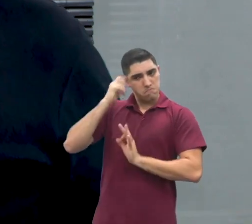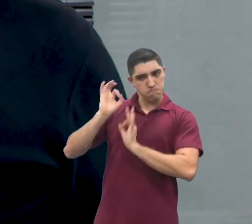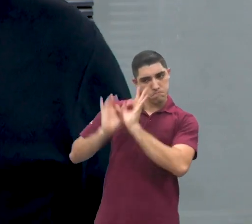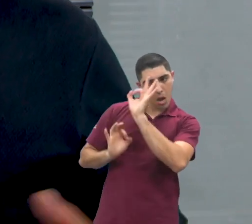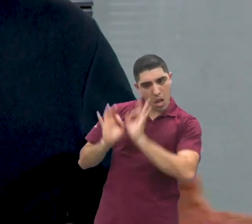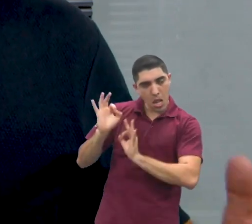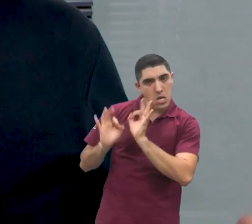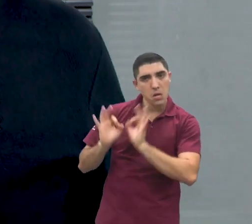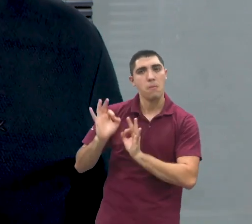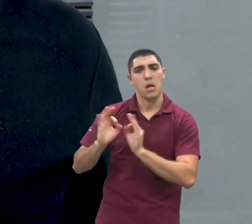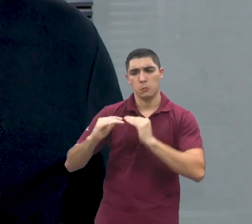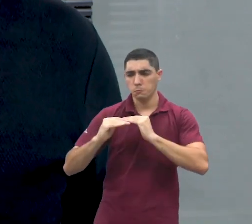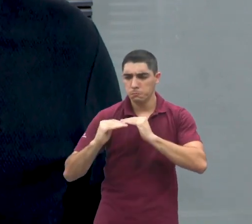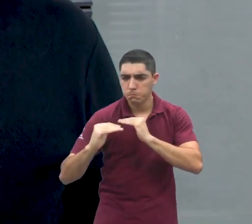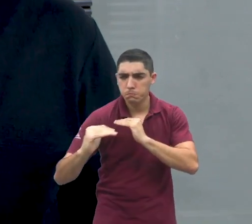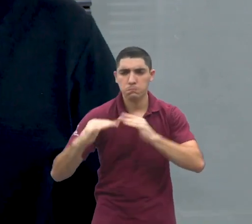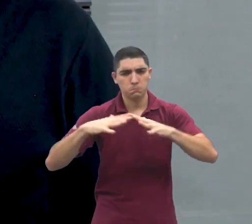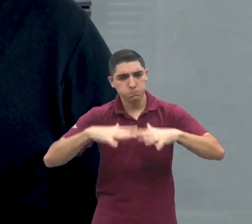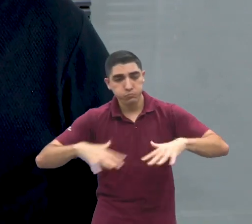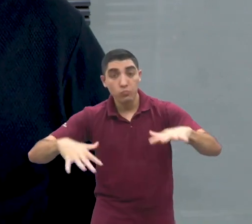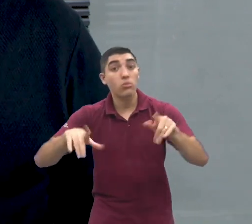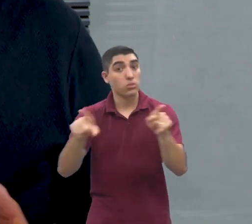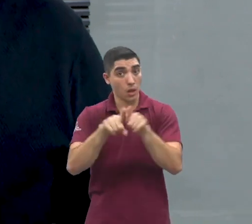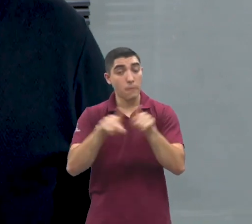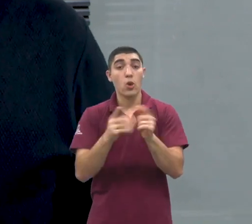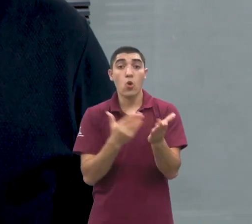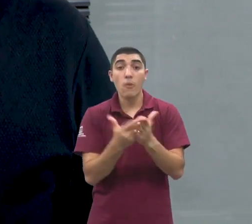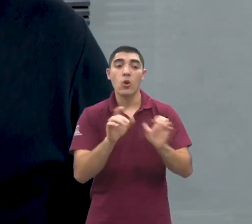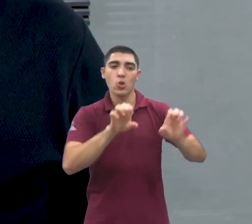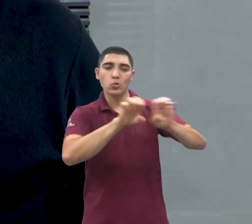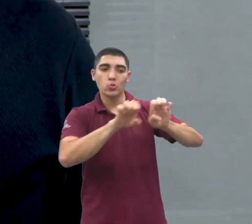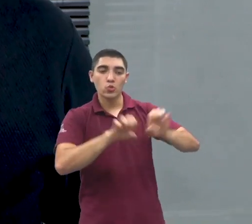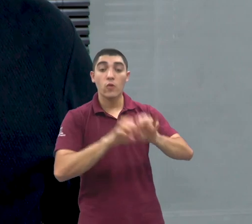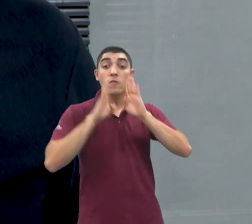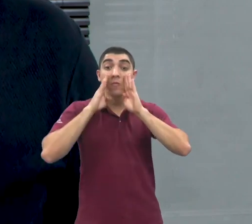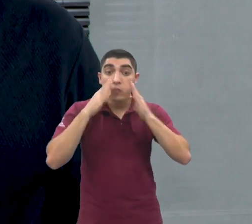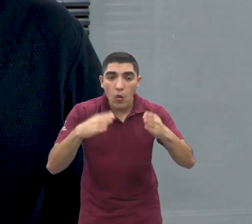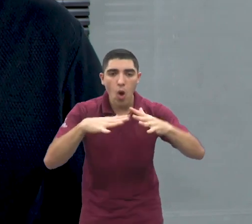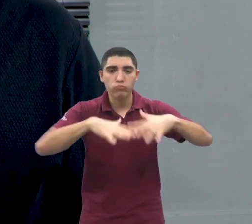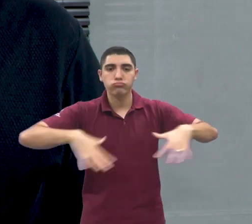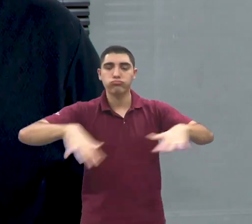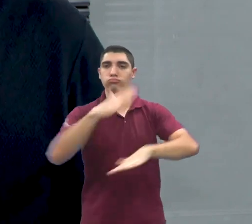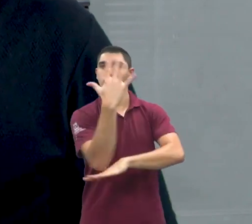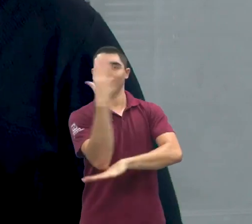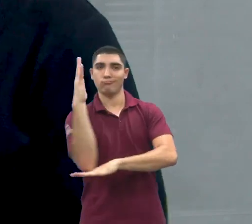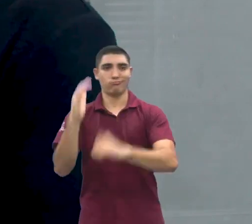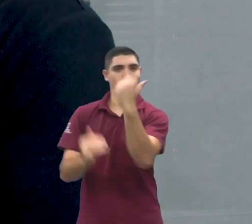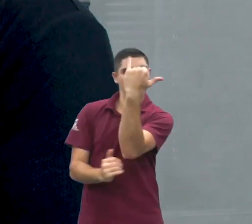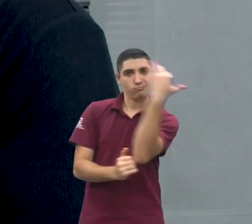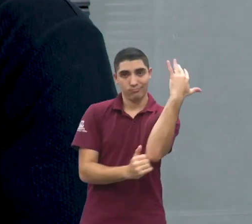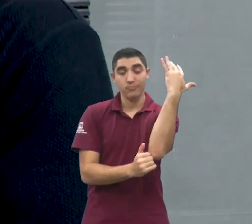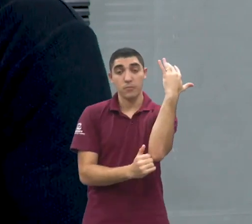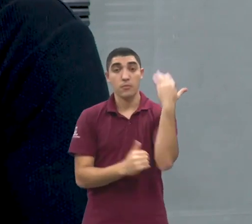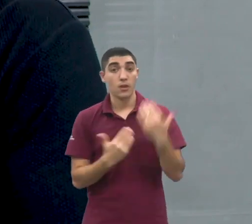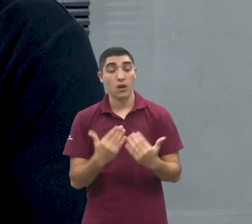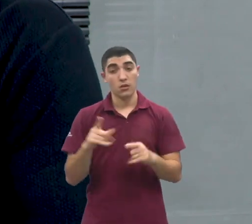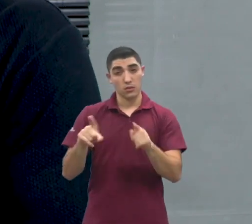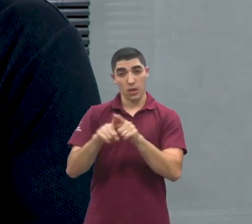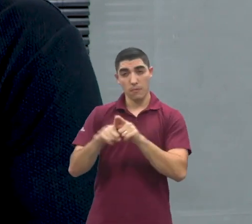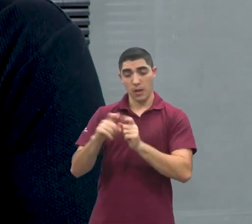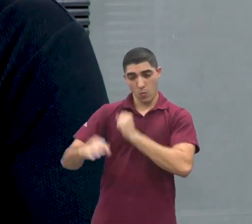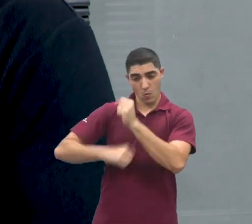Acabamos agora o plano diretor de infraestrutura verde, solução baseada na natureza. O nosso Código de Obras